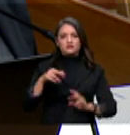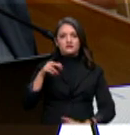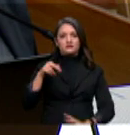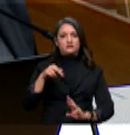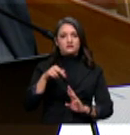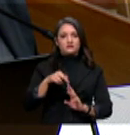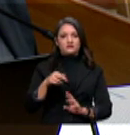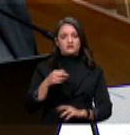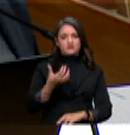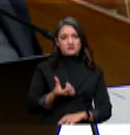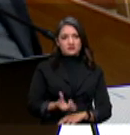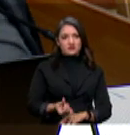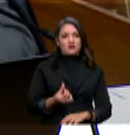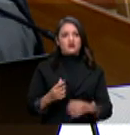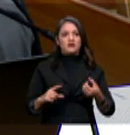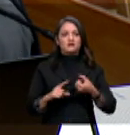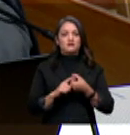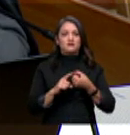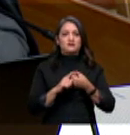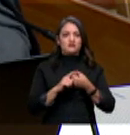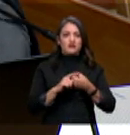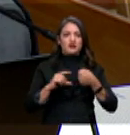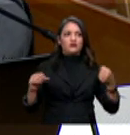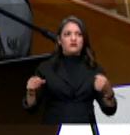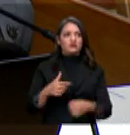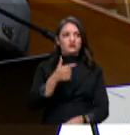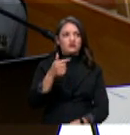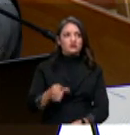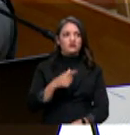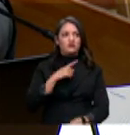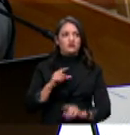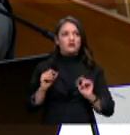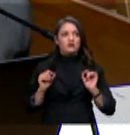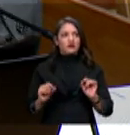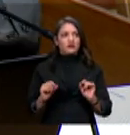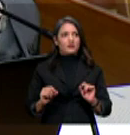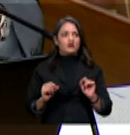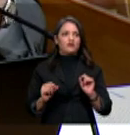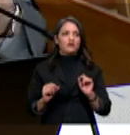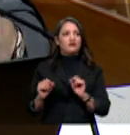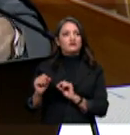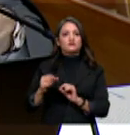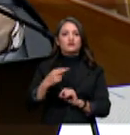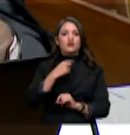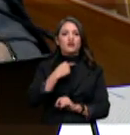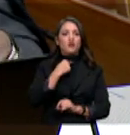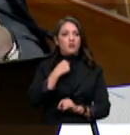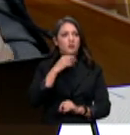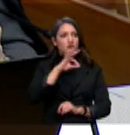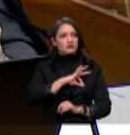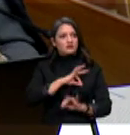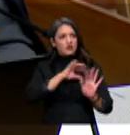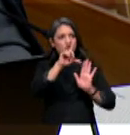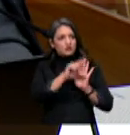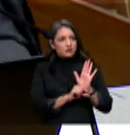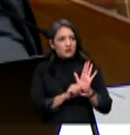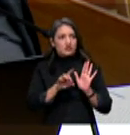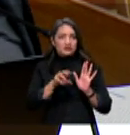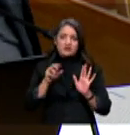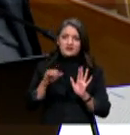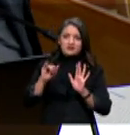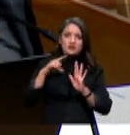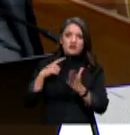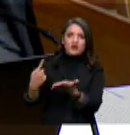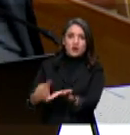a possibilidade de o direito social da irredutibilidade do salário, salvo o disposto em convenção ou acordo